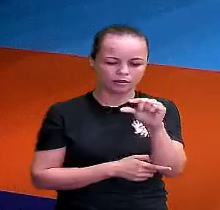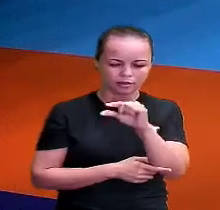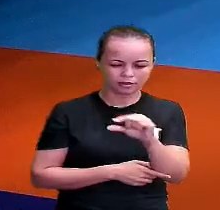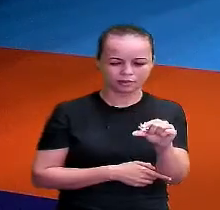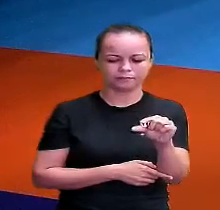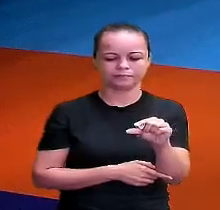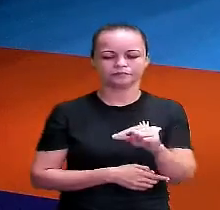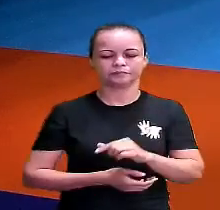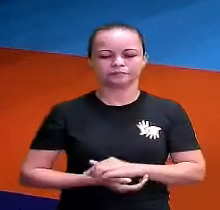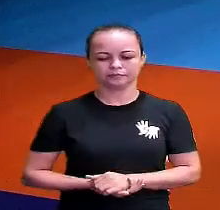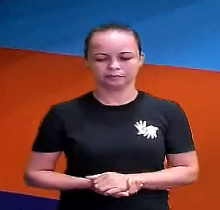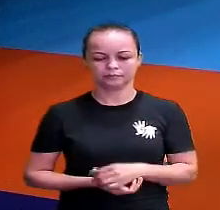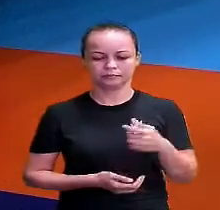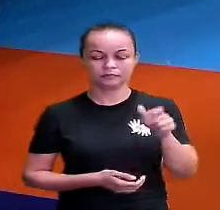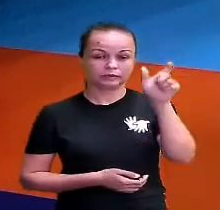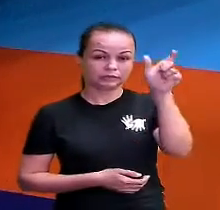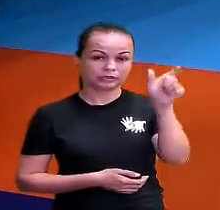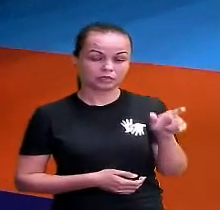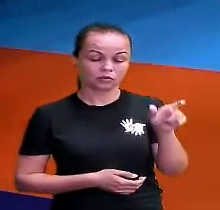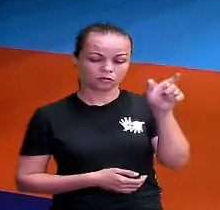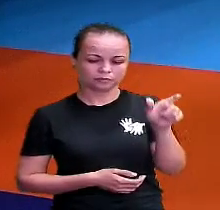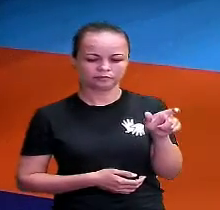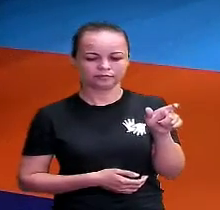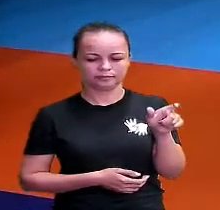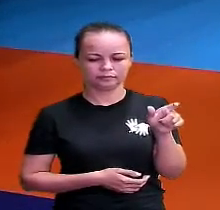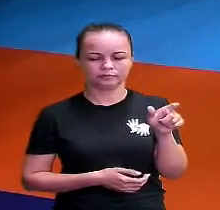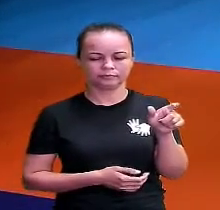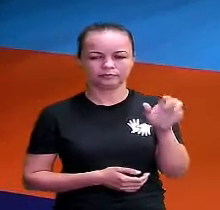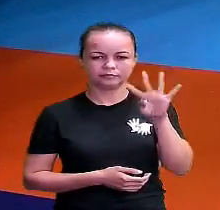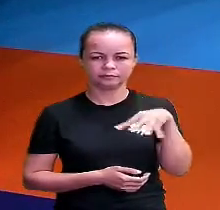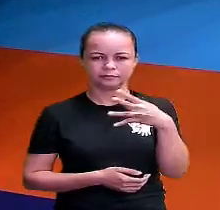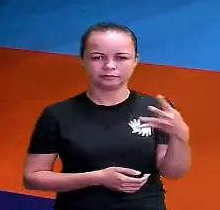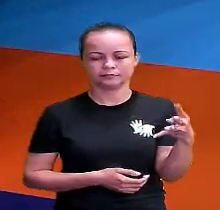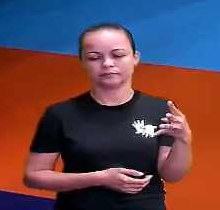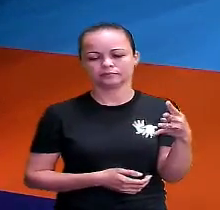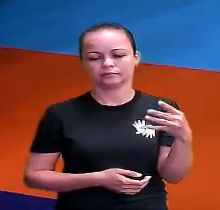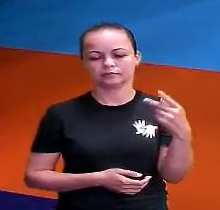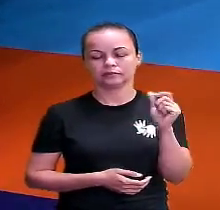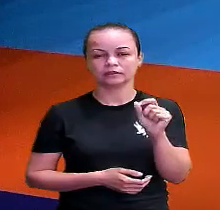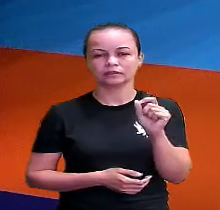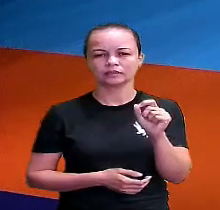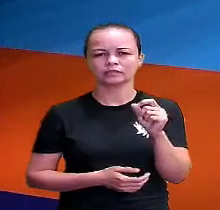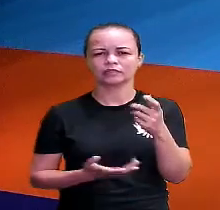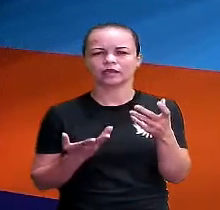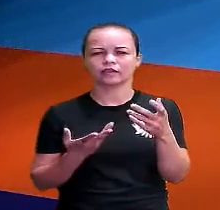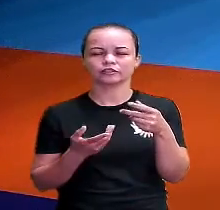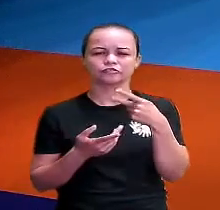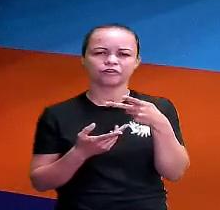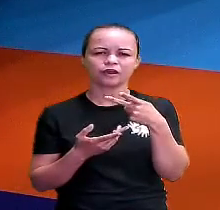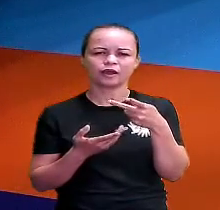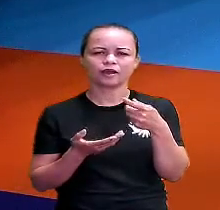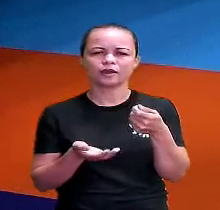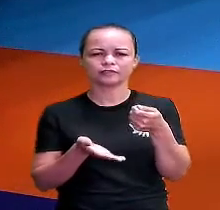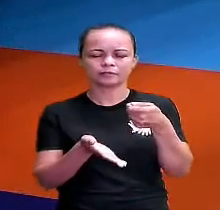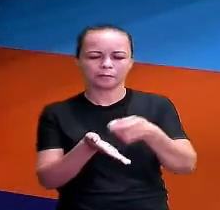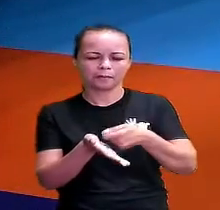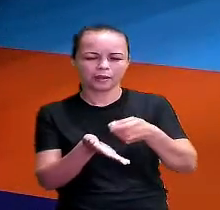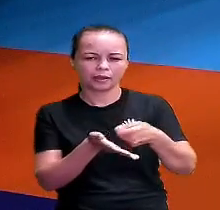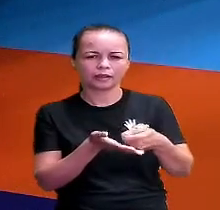coluna aqui, nessa tabelinha aqui, né? Essa tabela, essa é a tabela que fala das despesas mensais